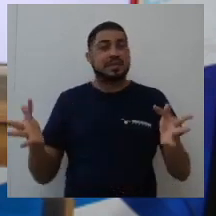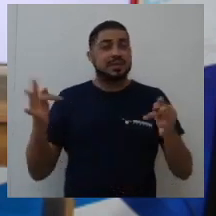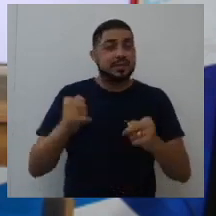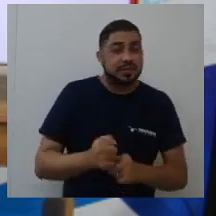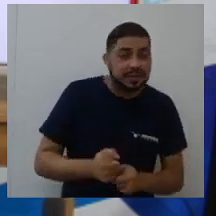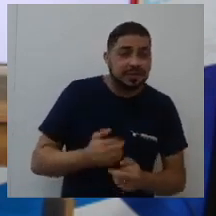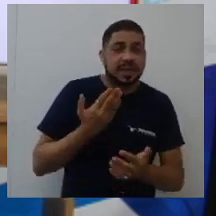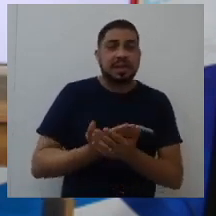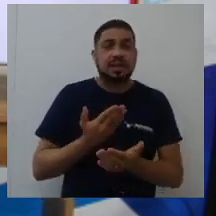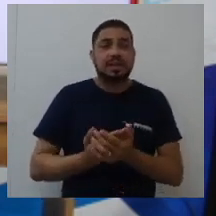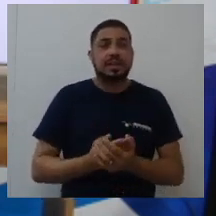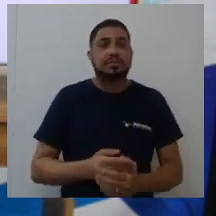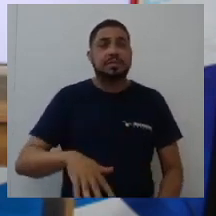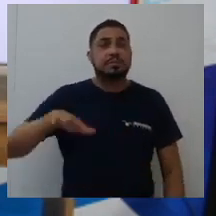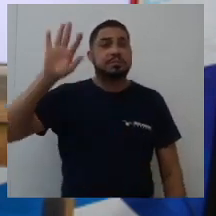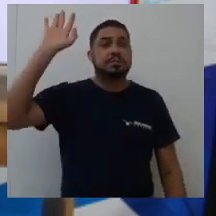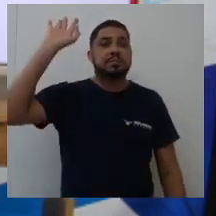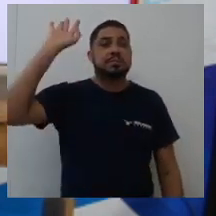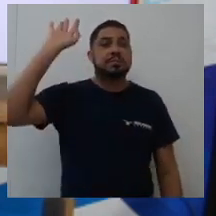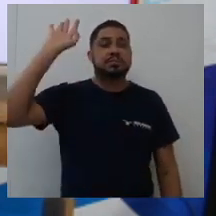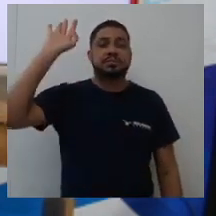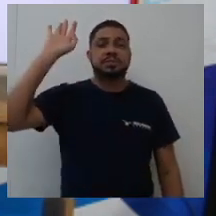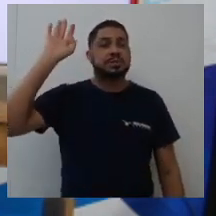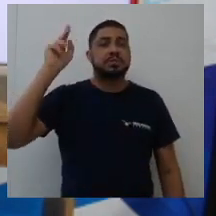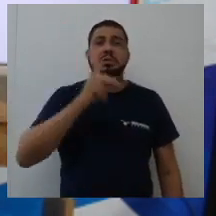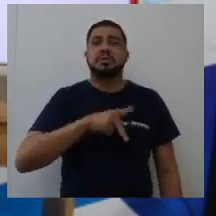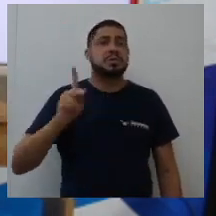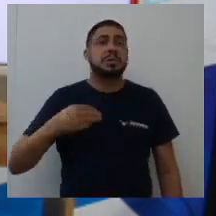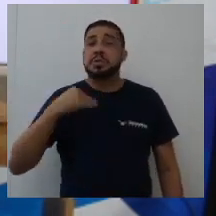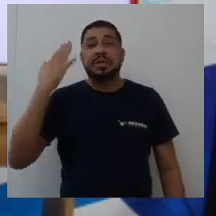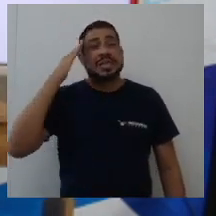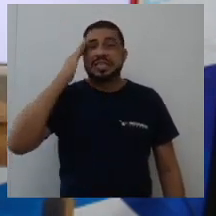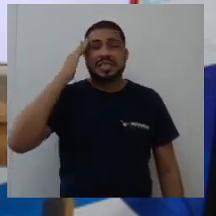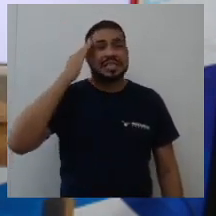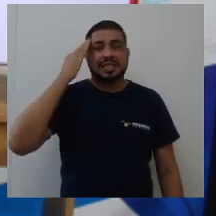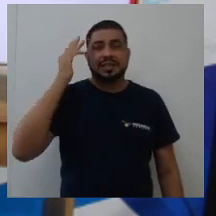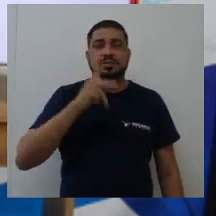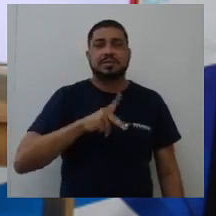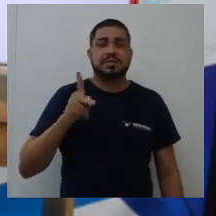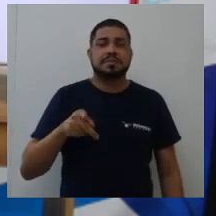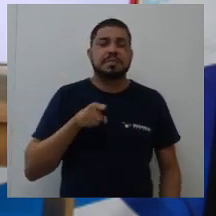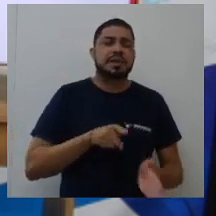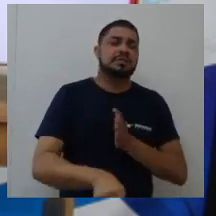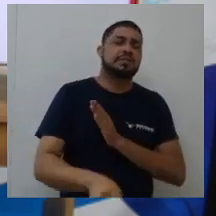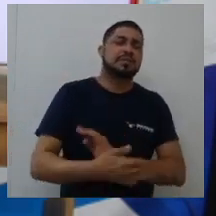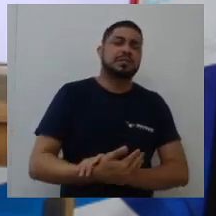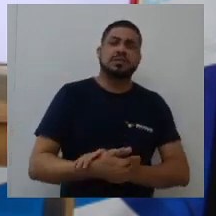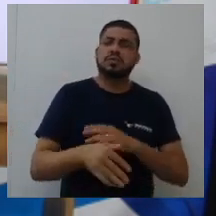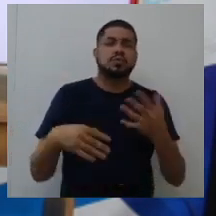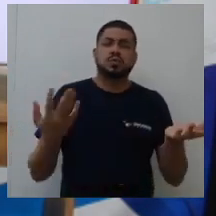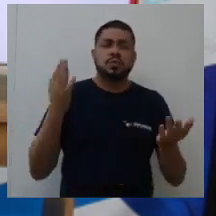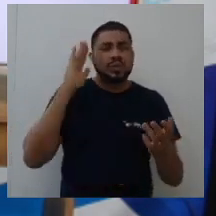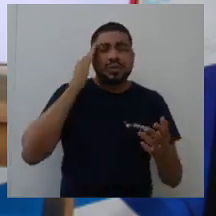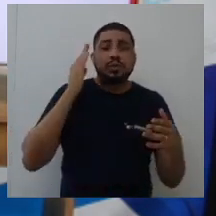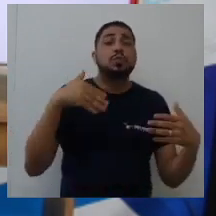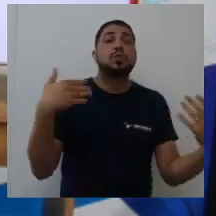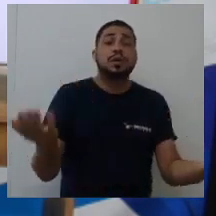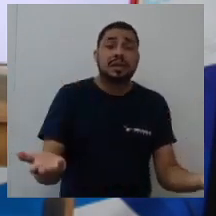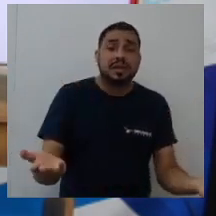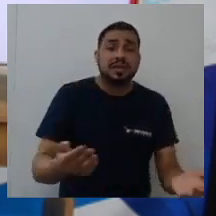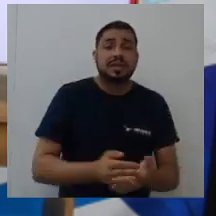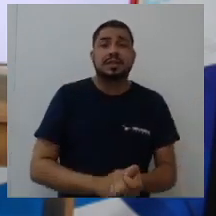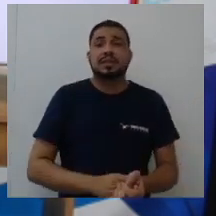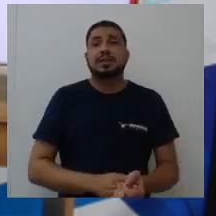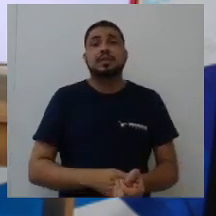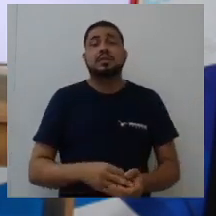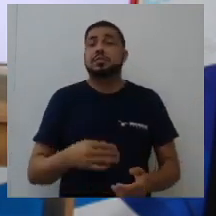da aula, o cara levanta a mão assim e diz assim, ó, professor, não entendi. Aí o professor pergunta assim, meu irmão, tu não entendeu o quê, velho? Aí o cara diz